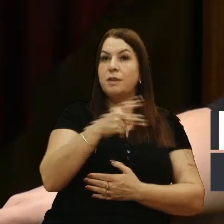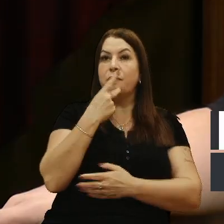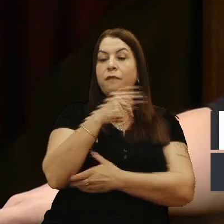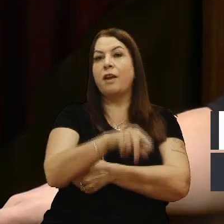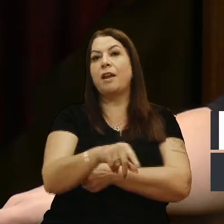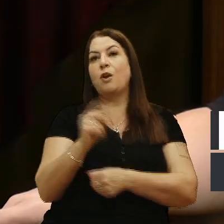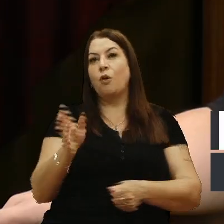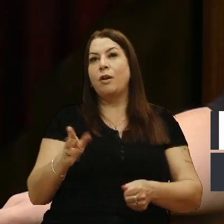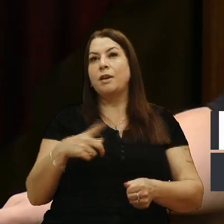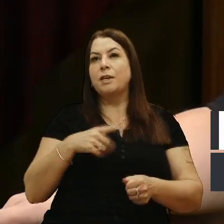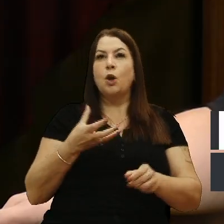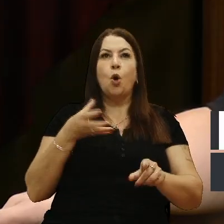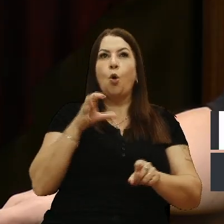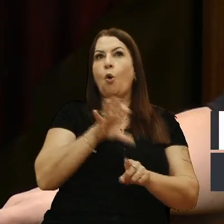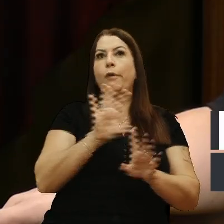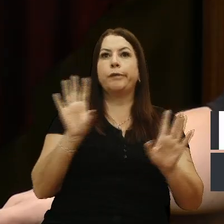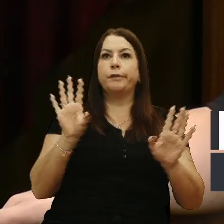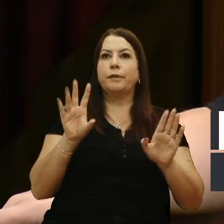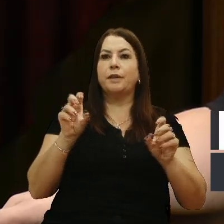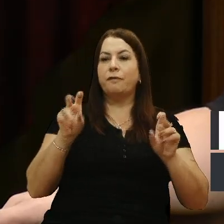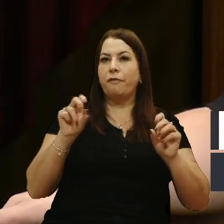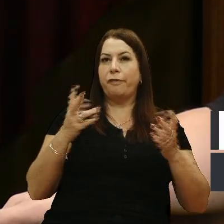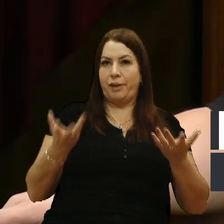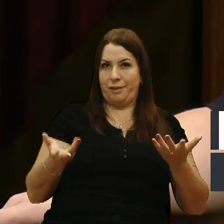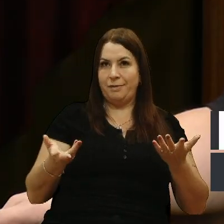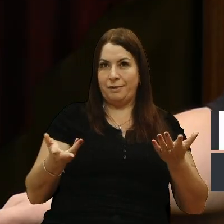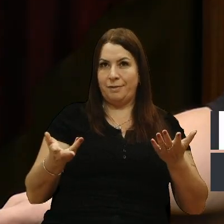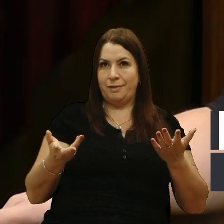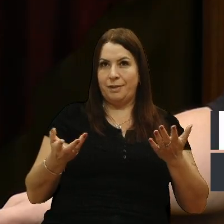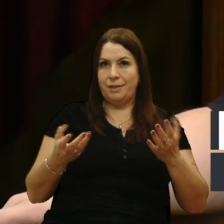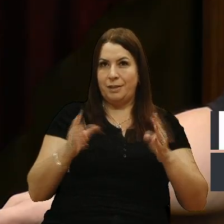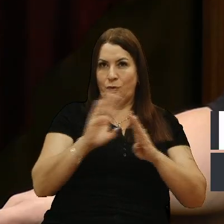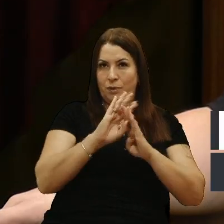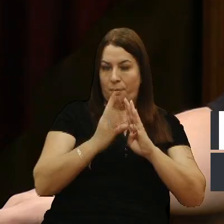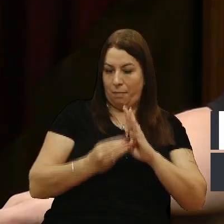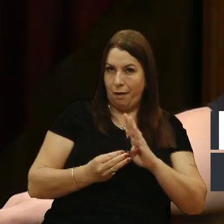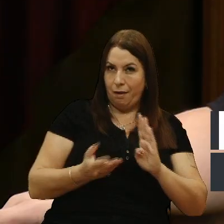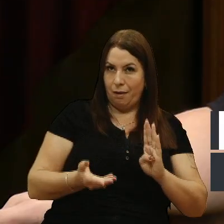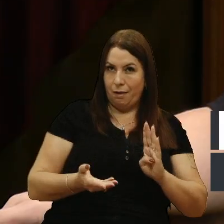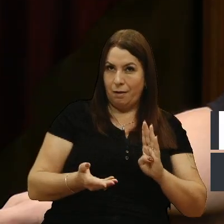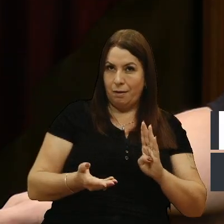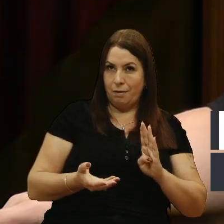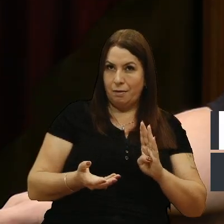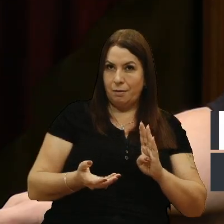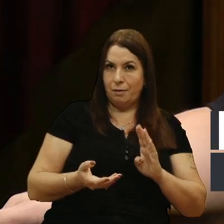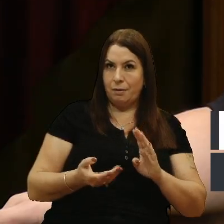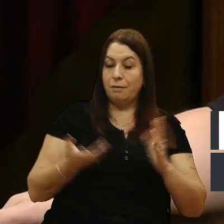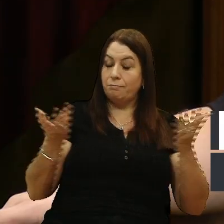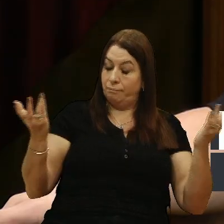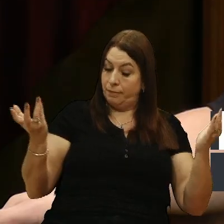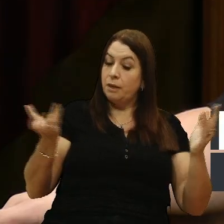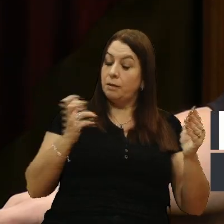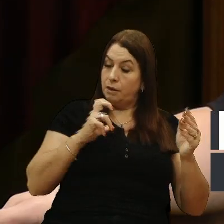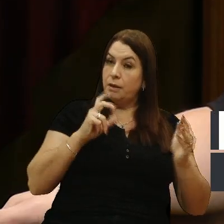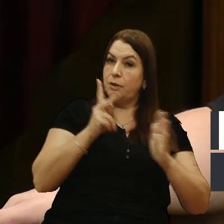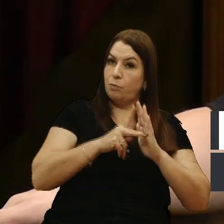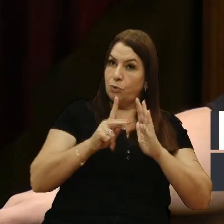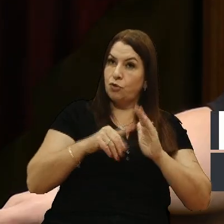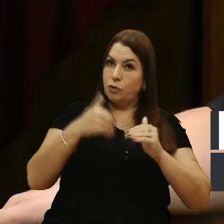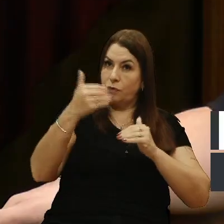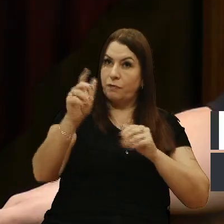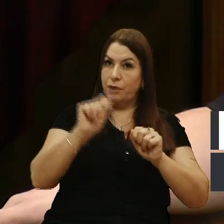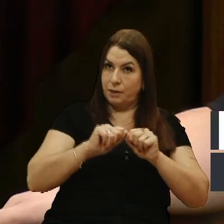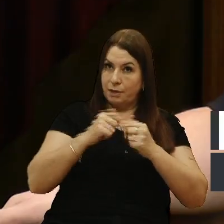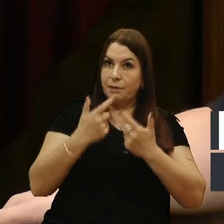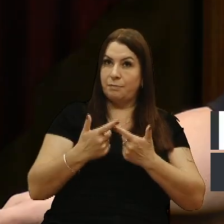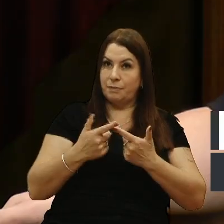dizendo que está contra a privatização do SAMAI. Queira, oxalá, que o projeto vá logo para a